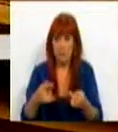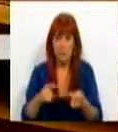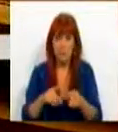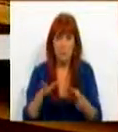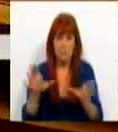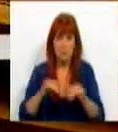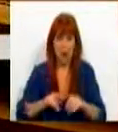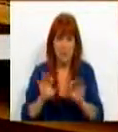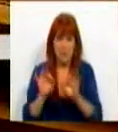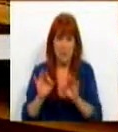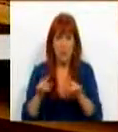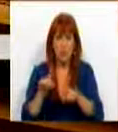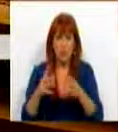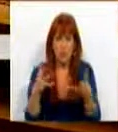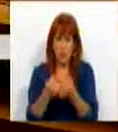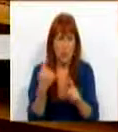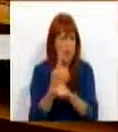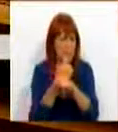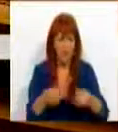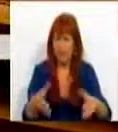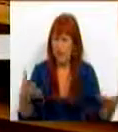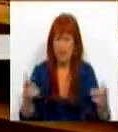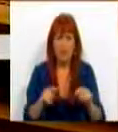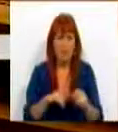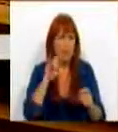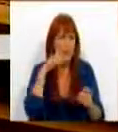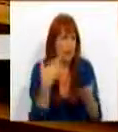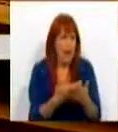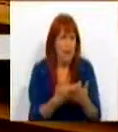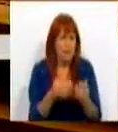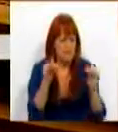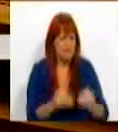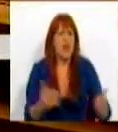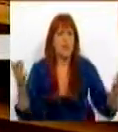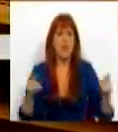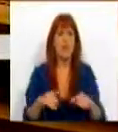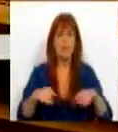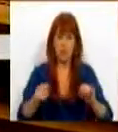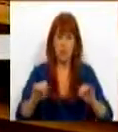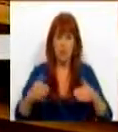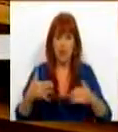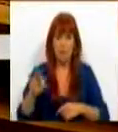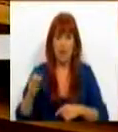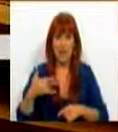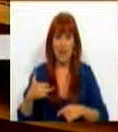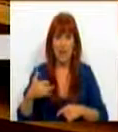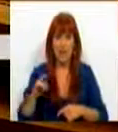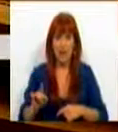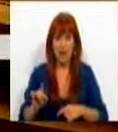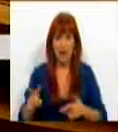quanto mais se trata em conjunto de coisas diferentes, menos proteção se está a ter. Estas iniciativas do PSD e do